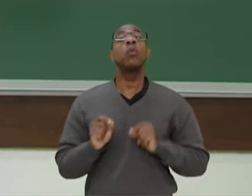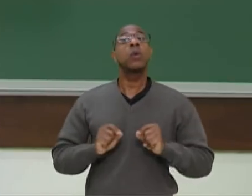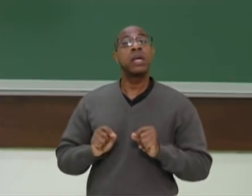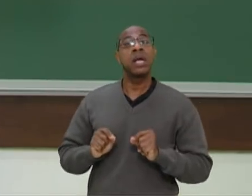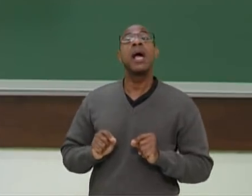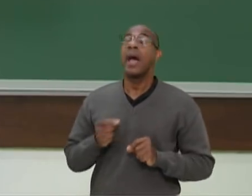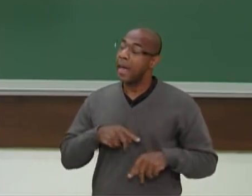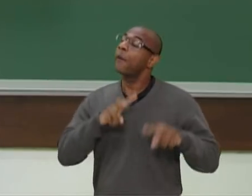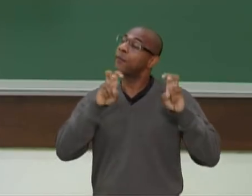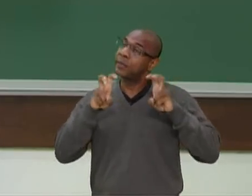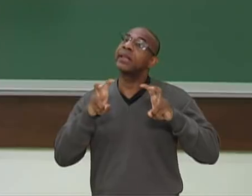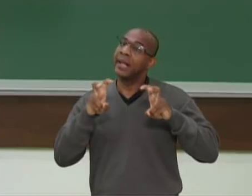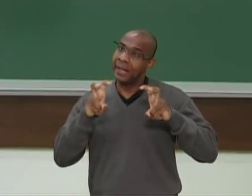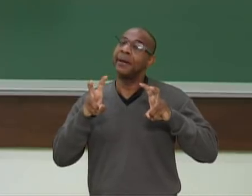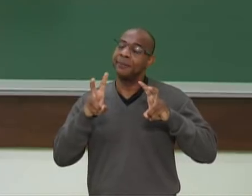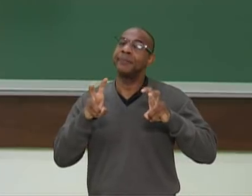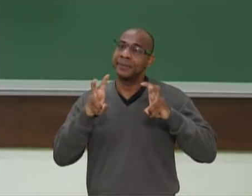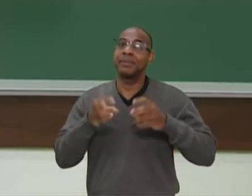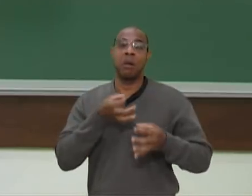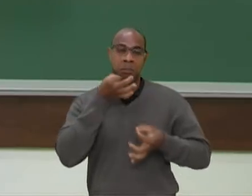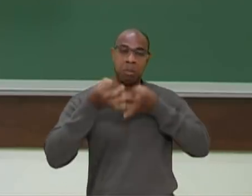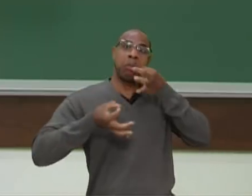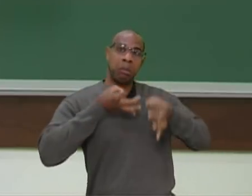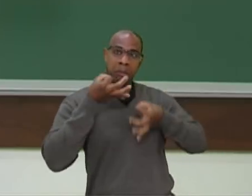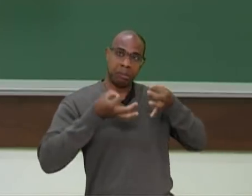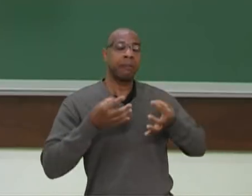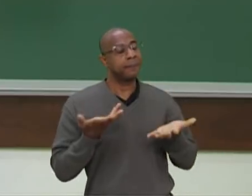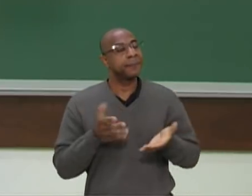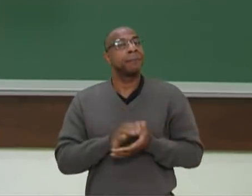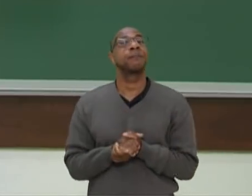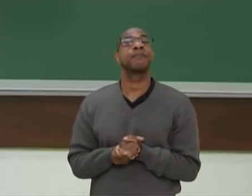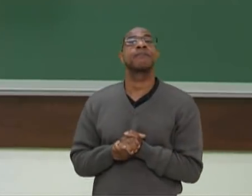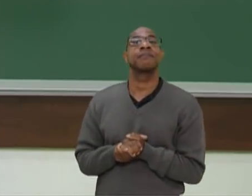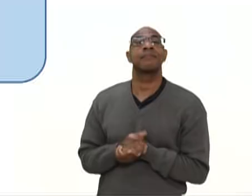sempre debatido ou argumentado. Vamos lá?